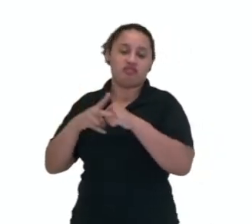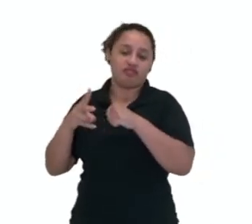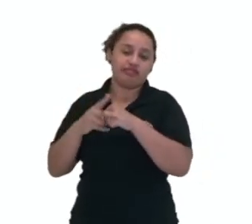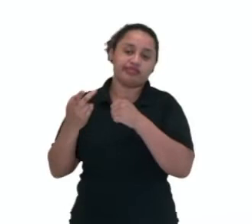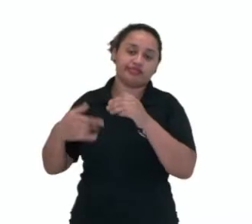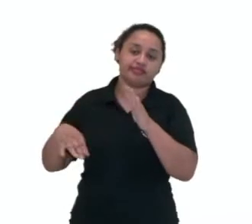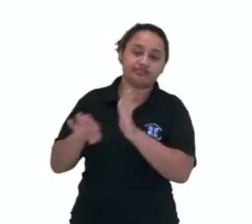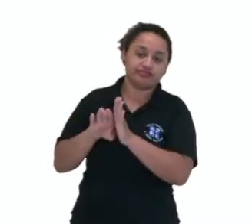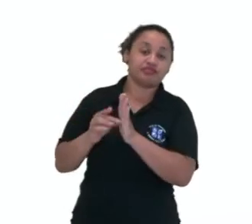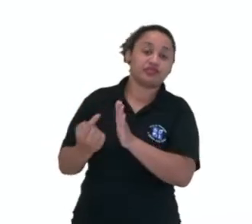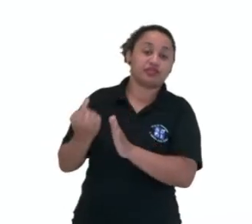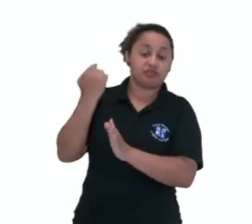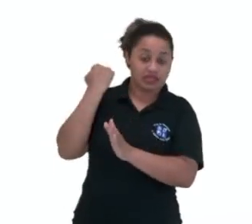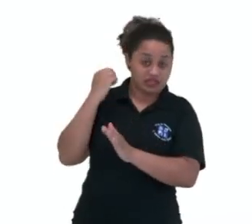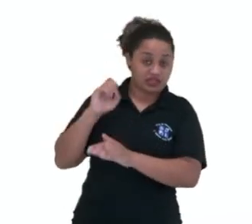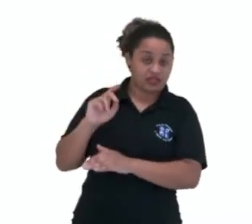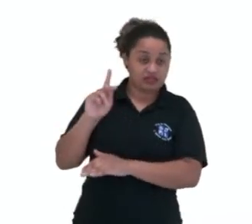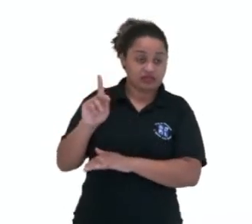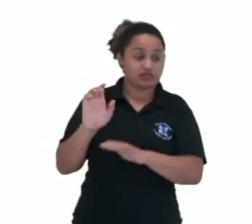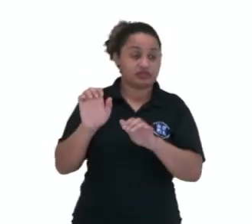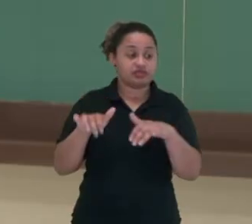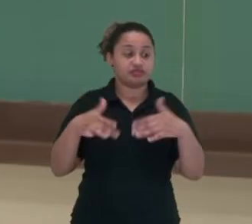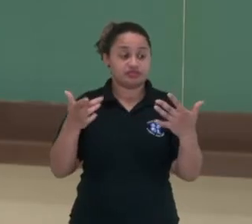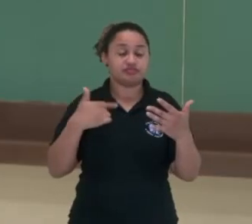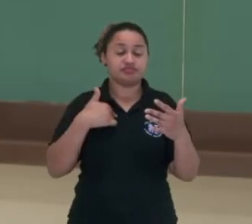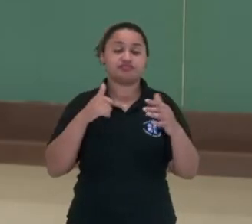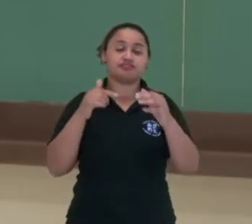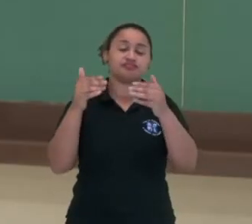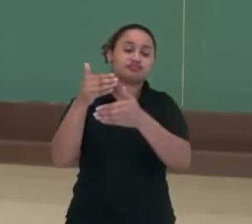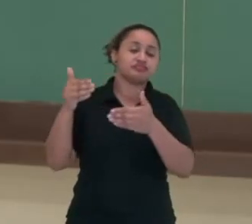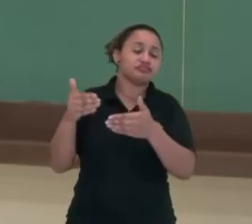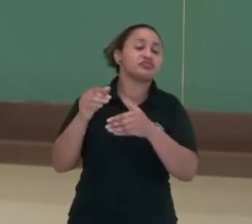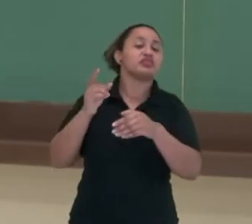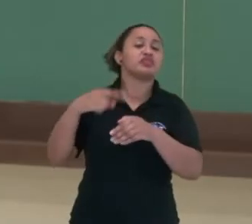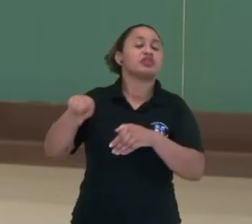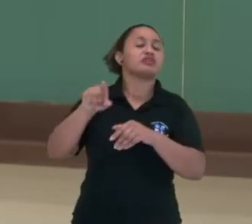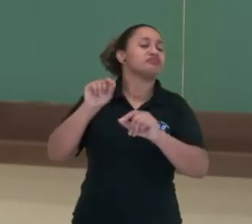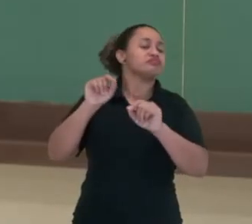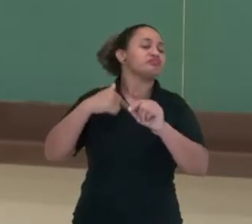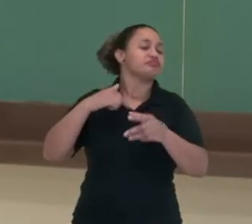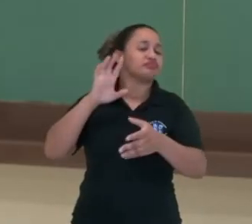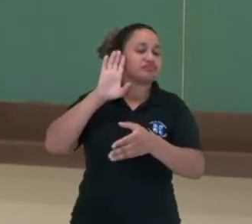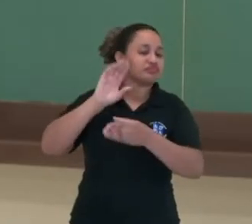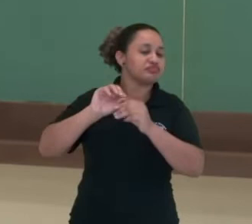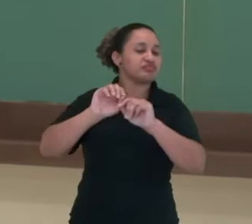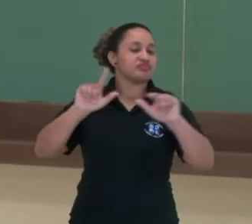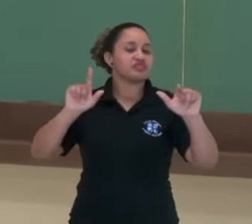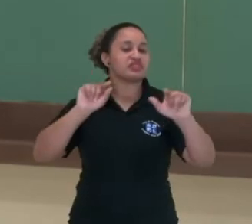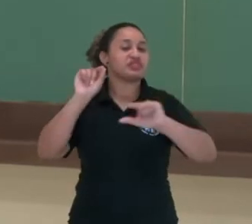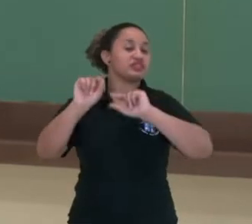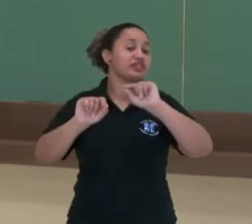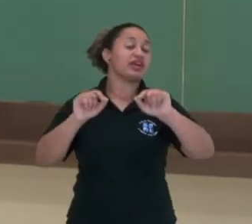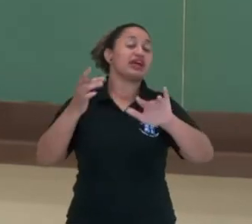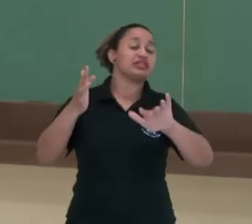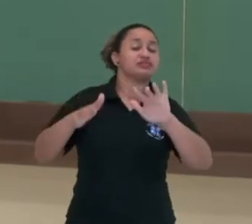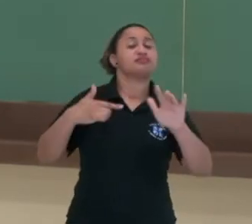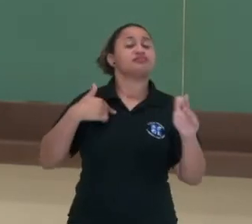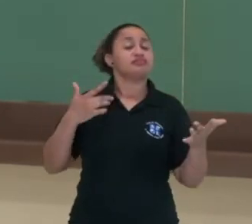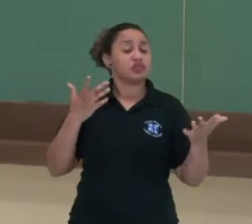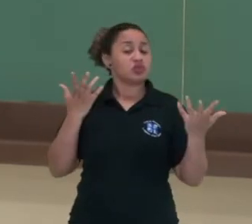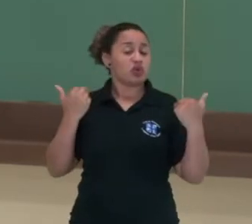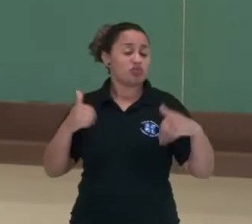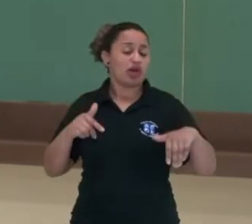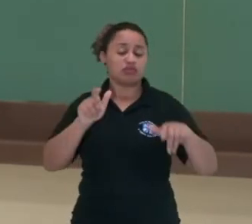no passado, certo? Com relação a esse slide, pessoal, eu quero chamar bastante a atenção de vocês, porque às vezes é comum as